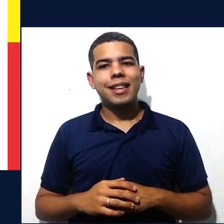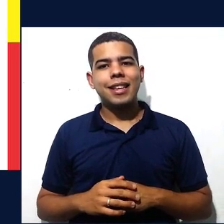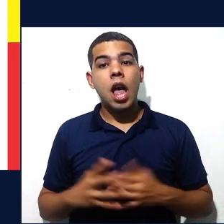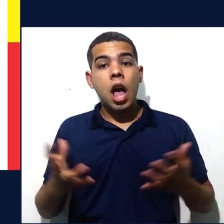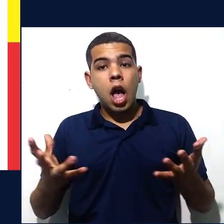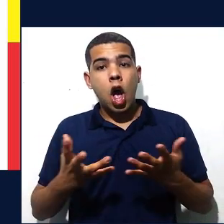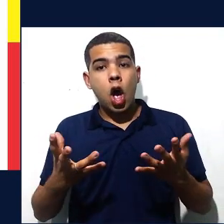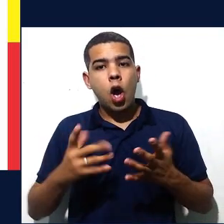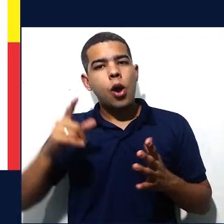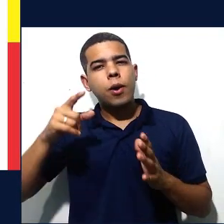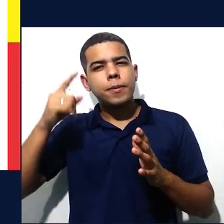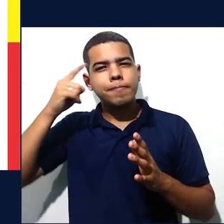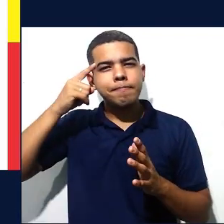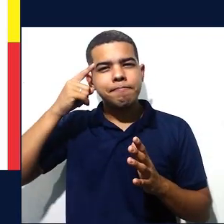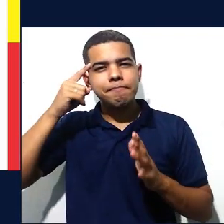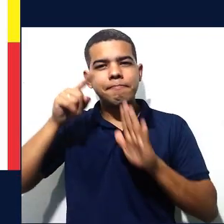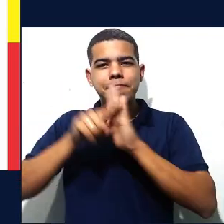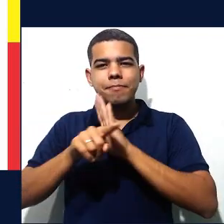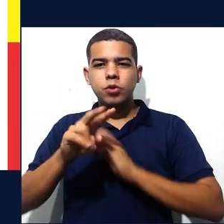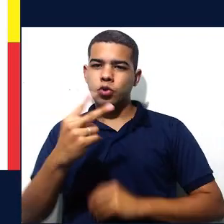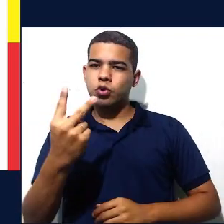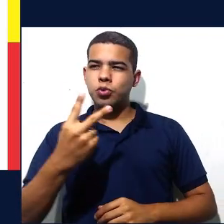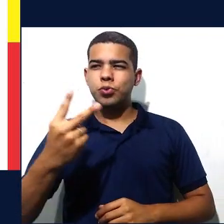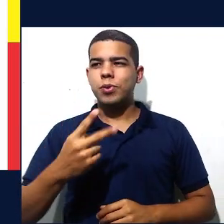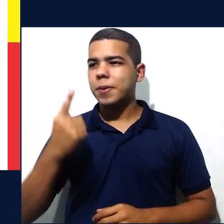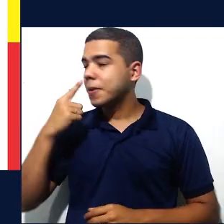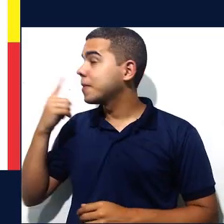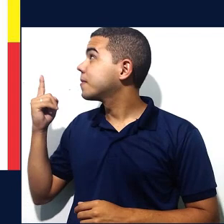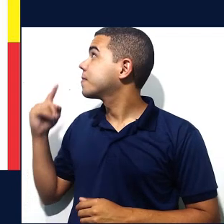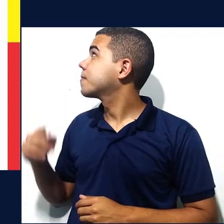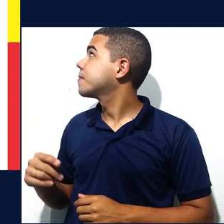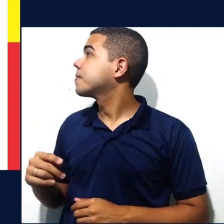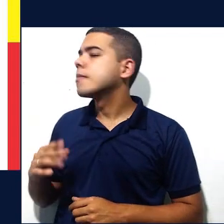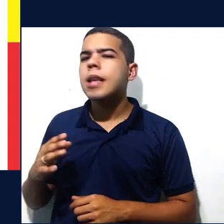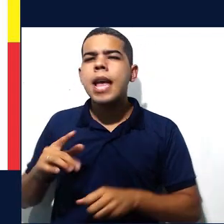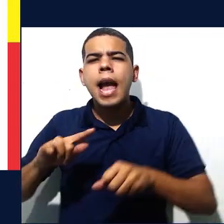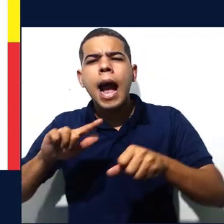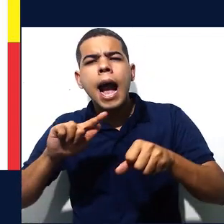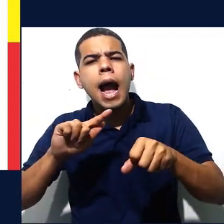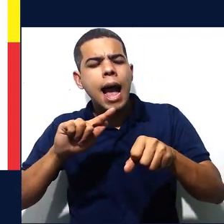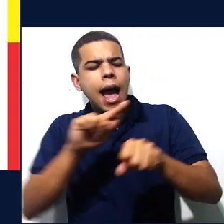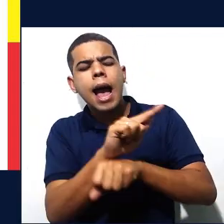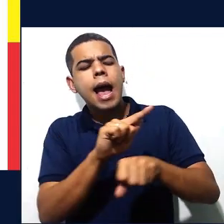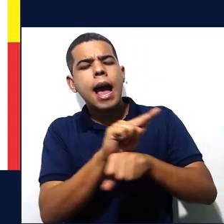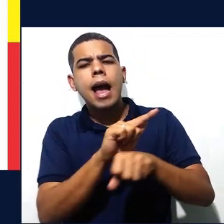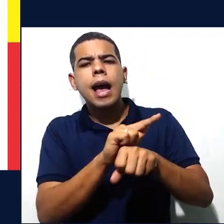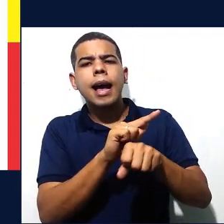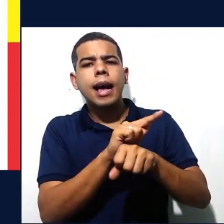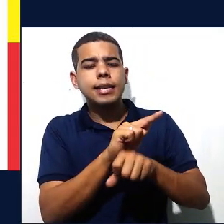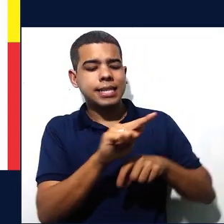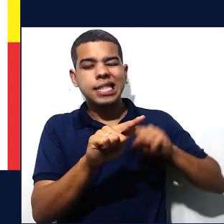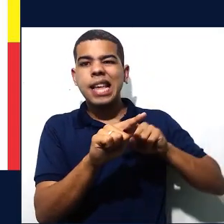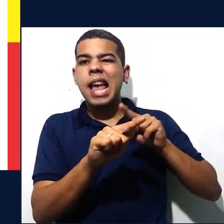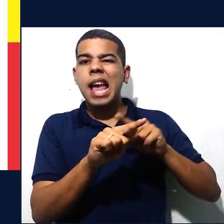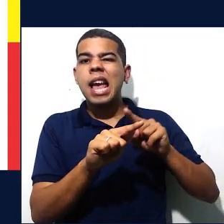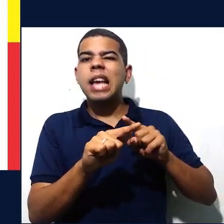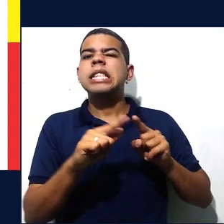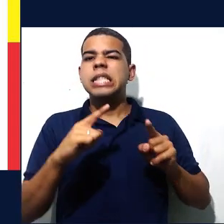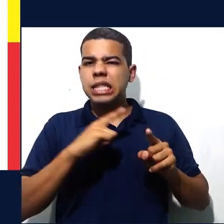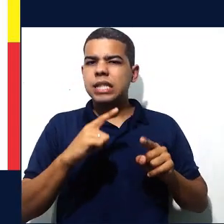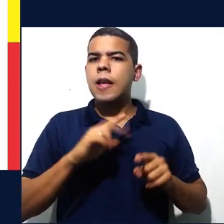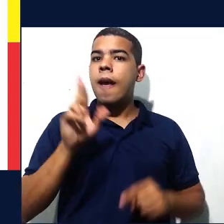questão 2. Bora lá para a telinha. Qual é o gás considerado o grande responsável